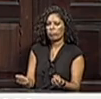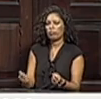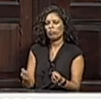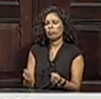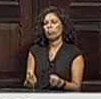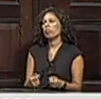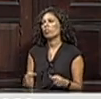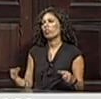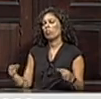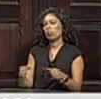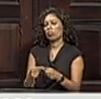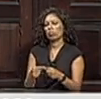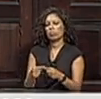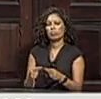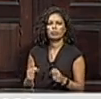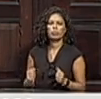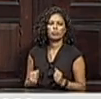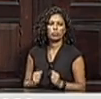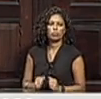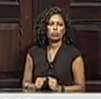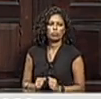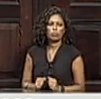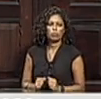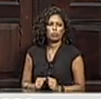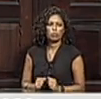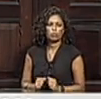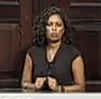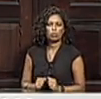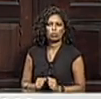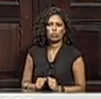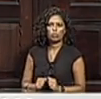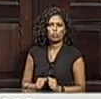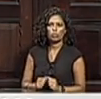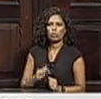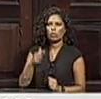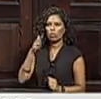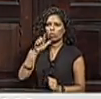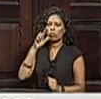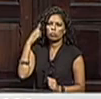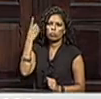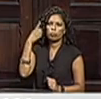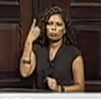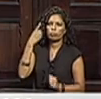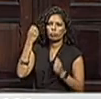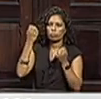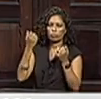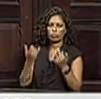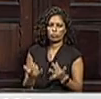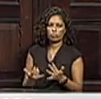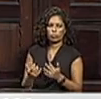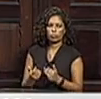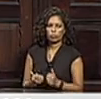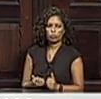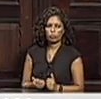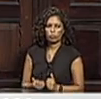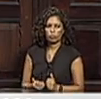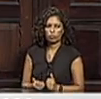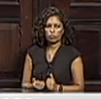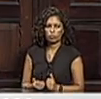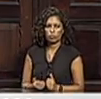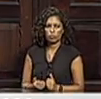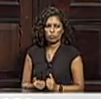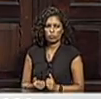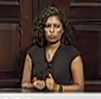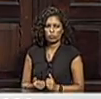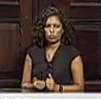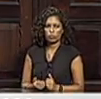destaque. Senhor presidente, também saudando o vascaíno Edmilson Valentim, eu queria dizer, senhor presidente,